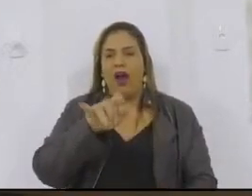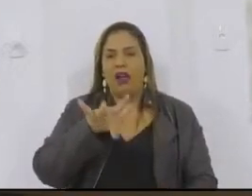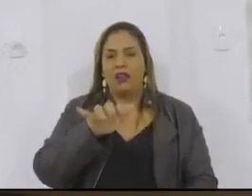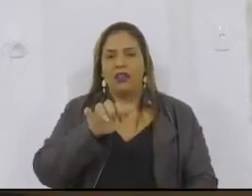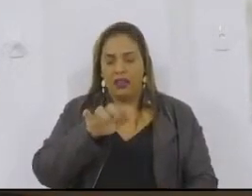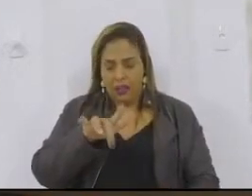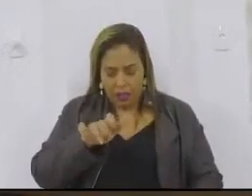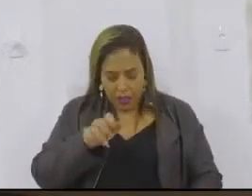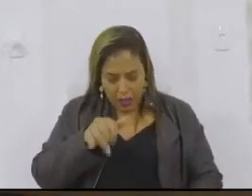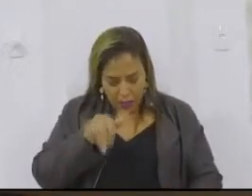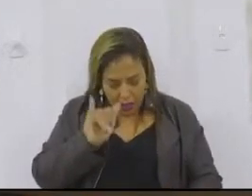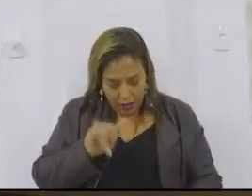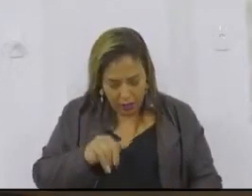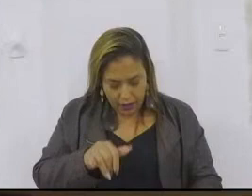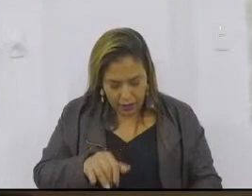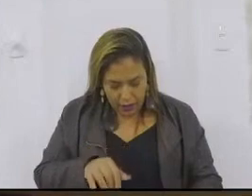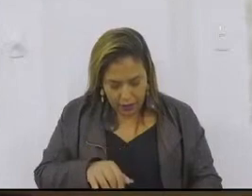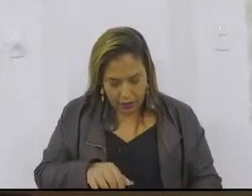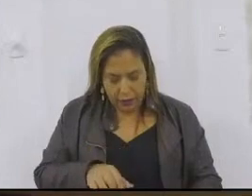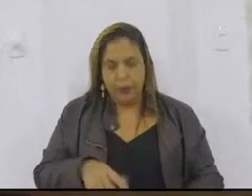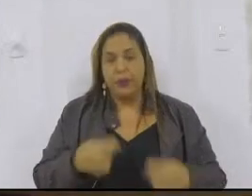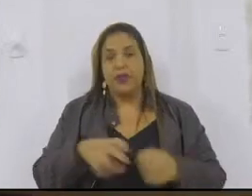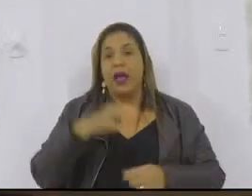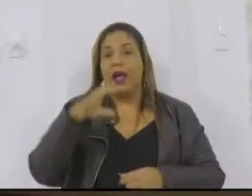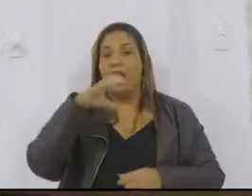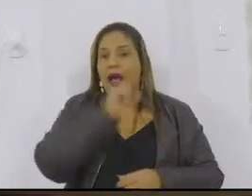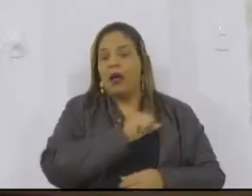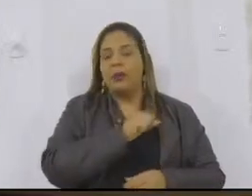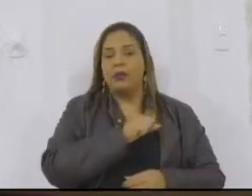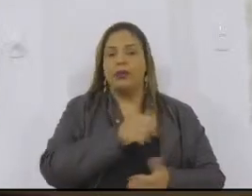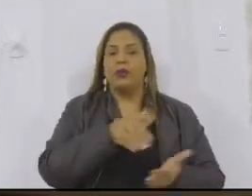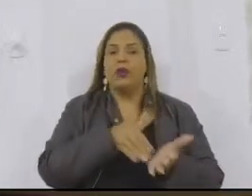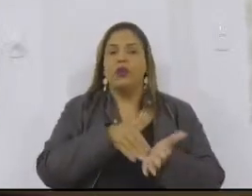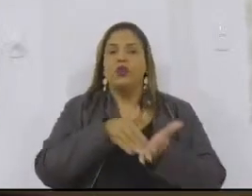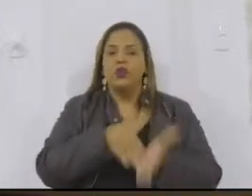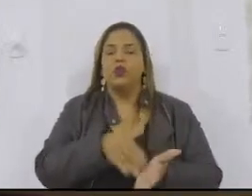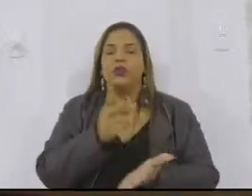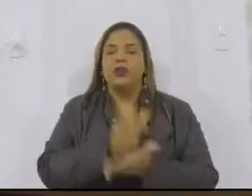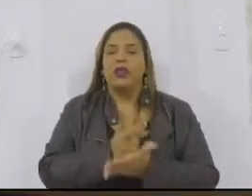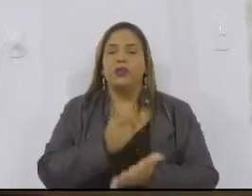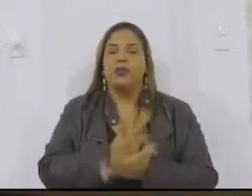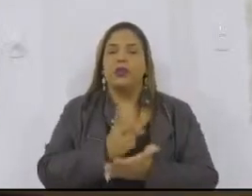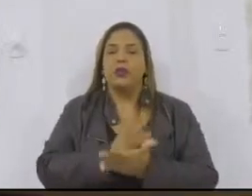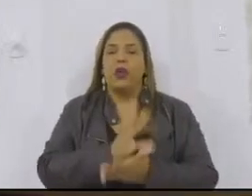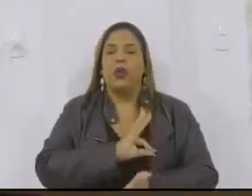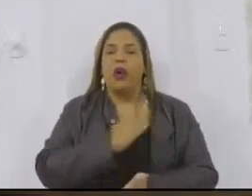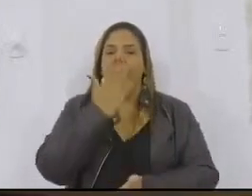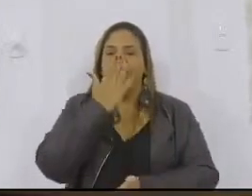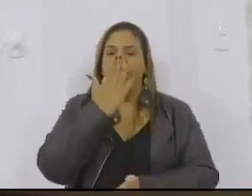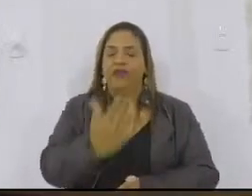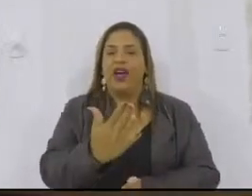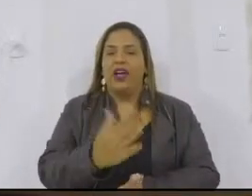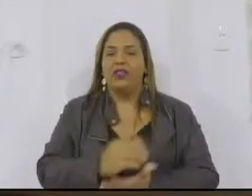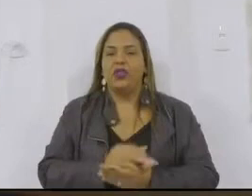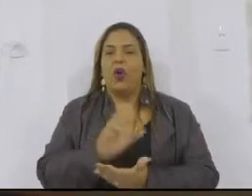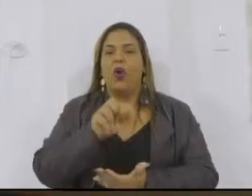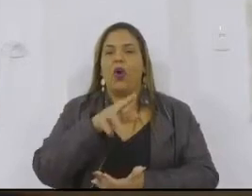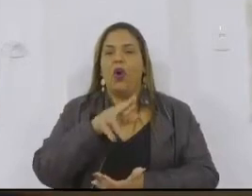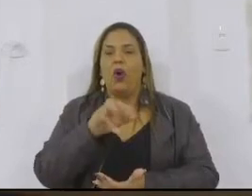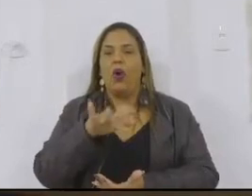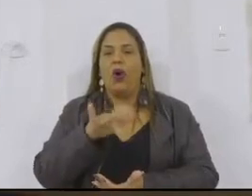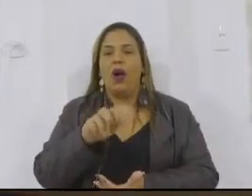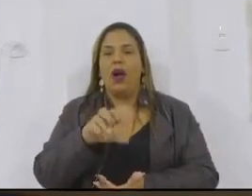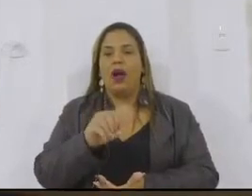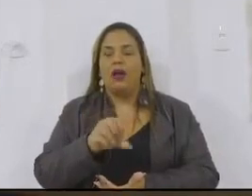Lopes, que determine com máxima urgência a permanência diária de um guarda em frente à agência dos Correios no centro.